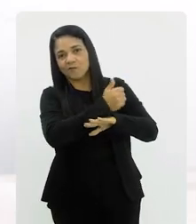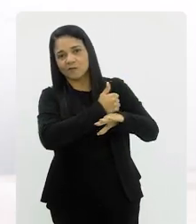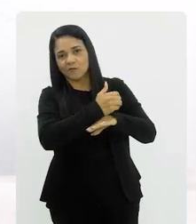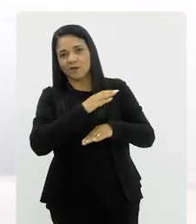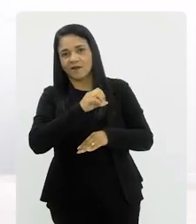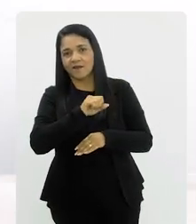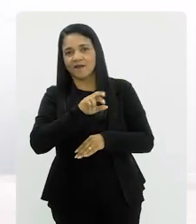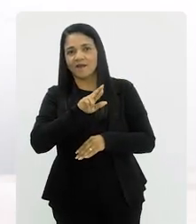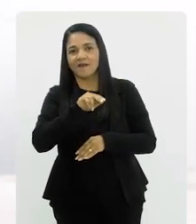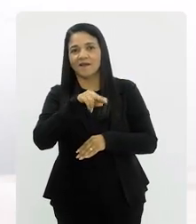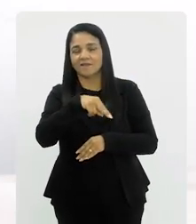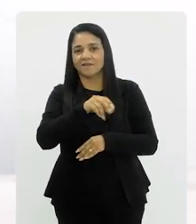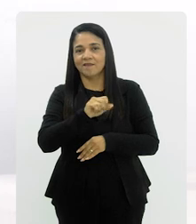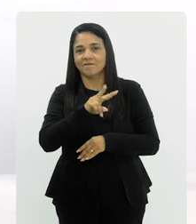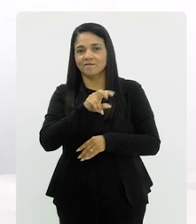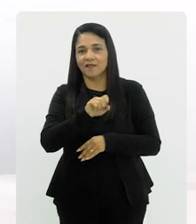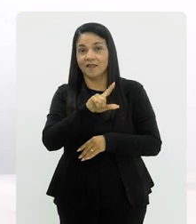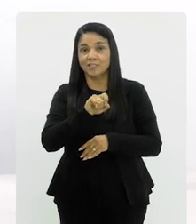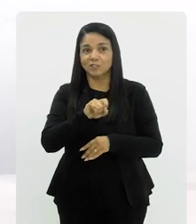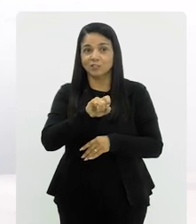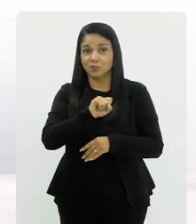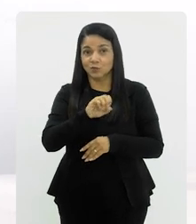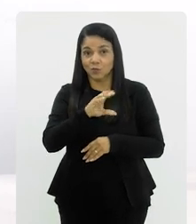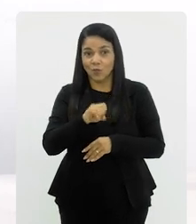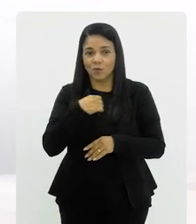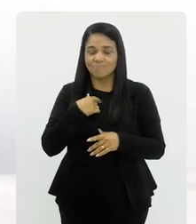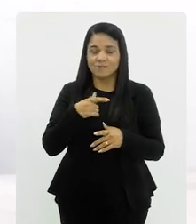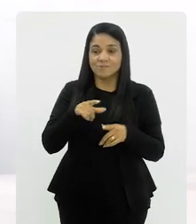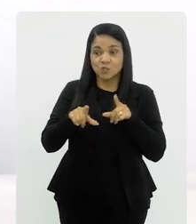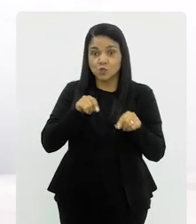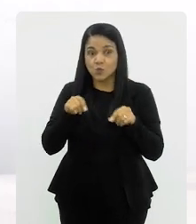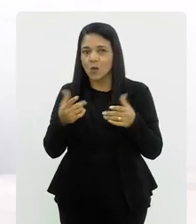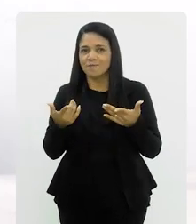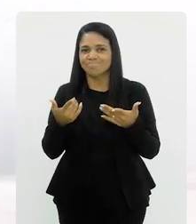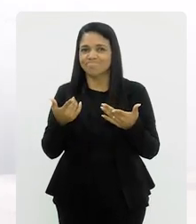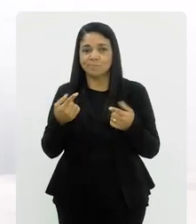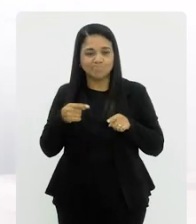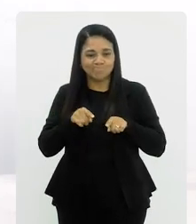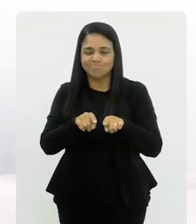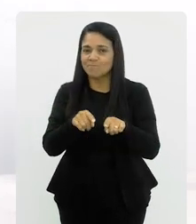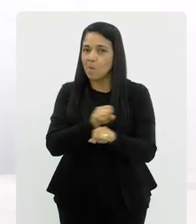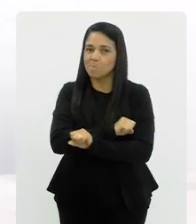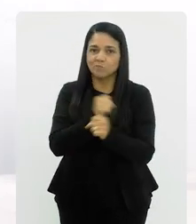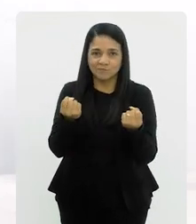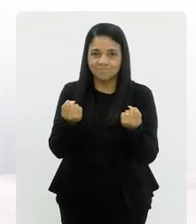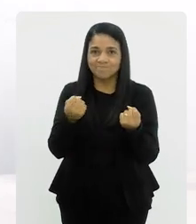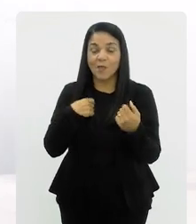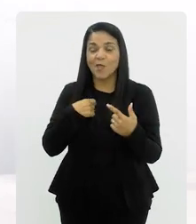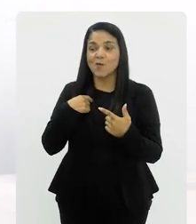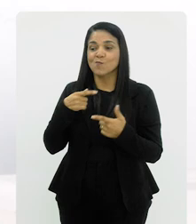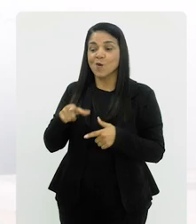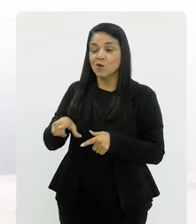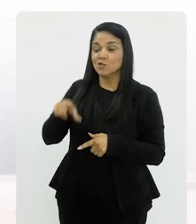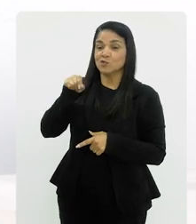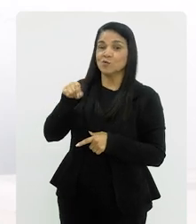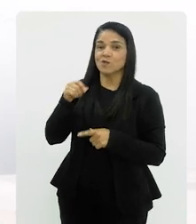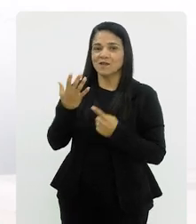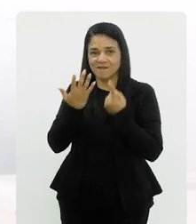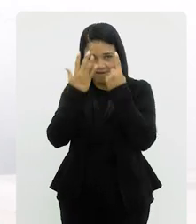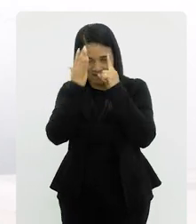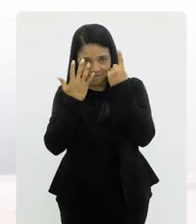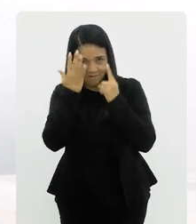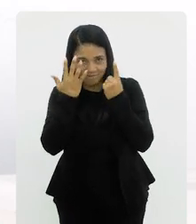chegou numa posição que eu tinha que fazer minha escolha. Né, já não dava mais para conciliar o meu trabalho com o carnaval. E eu fiz a loucura de seguir no